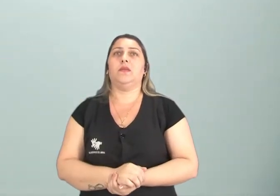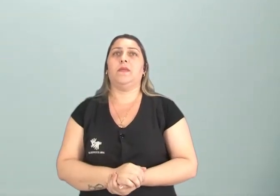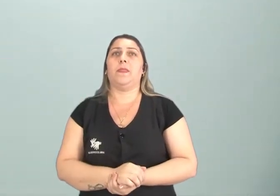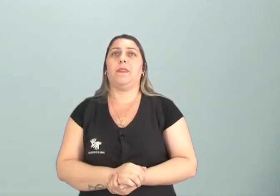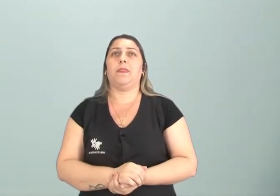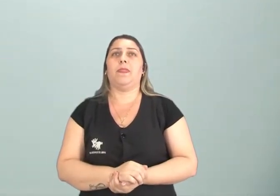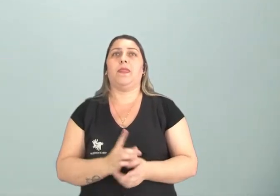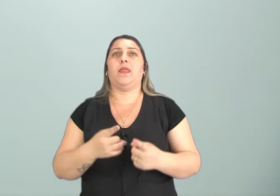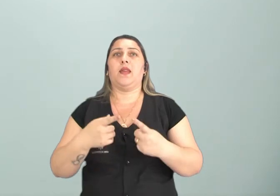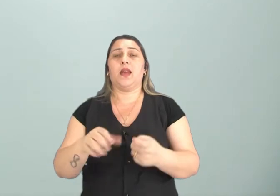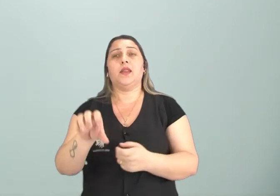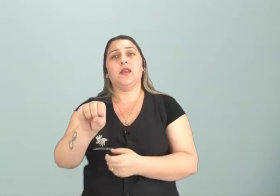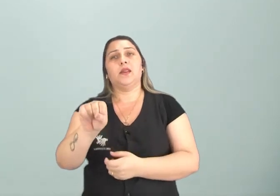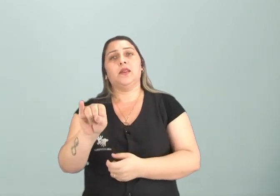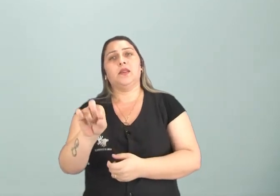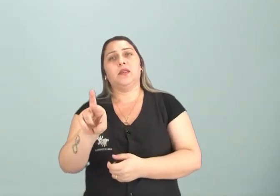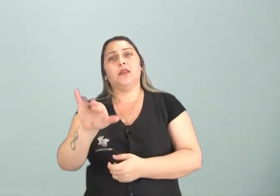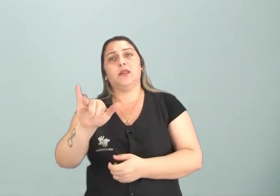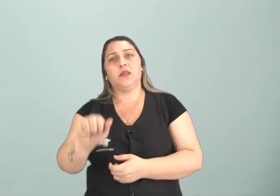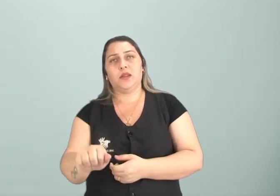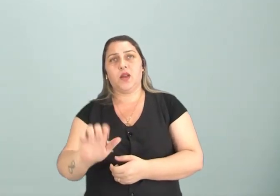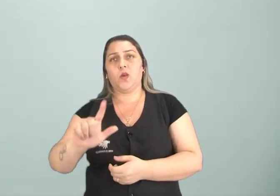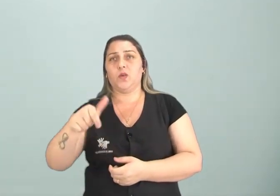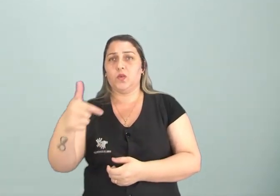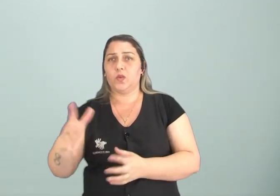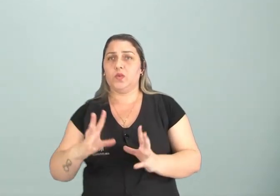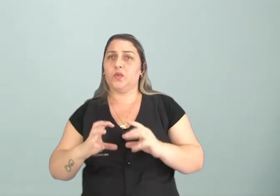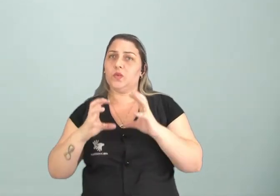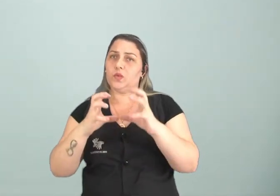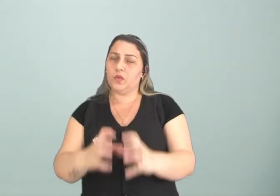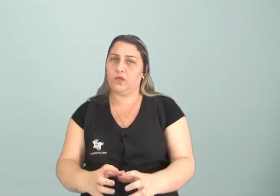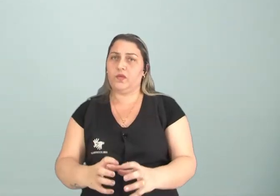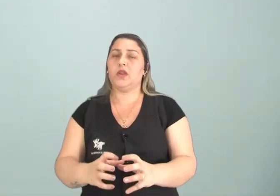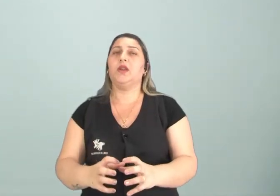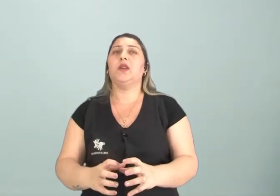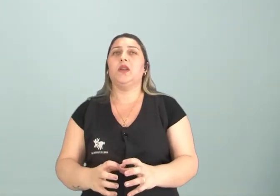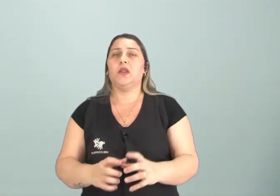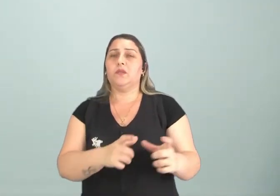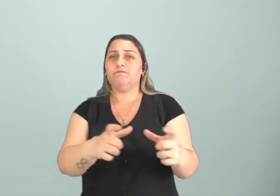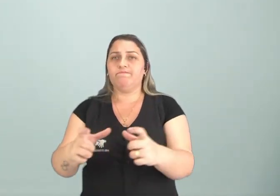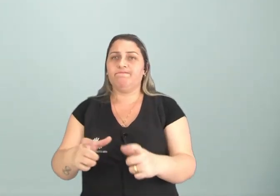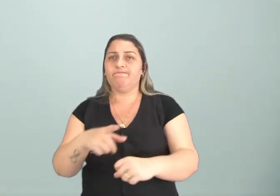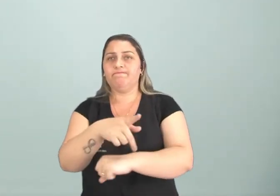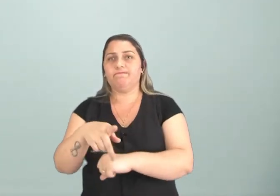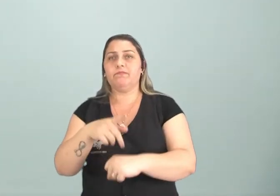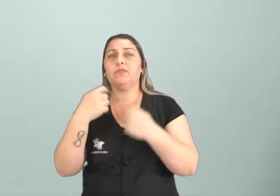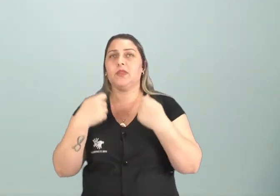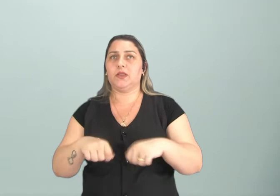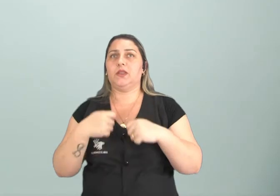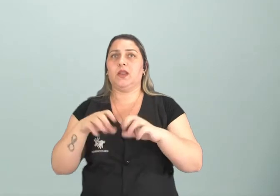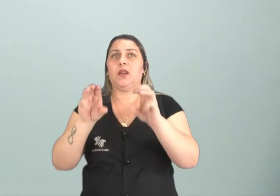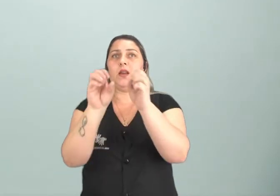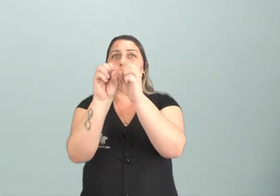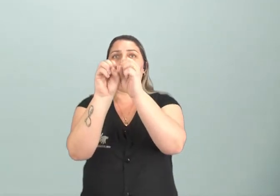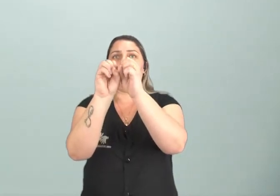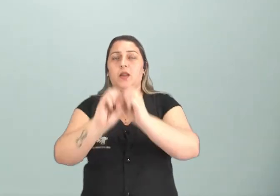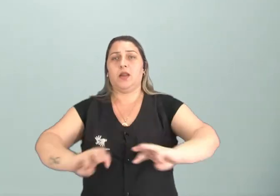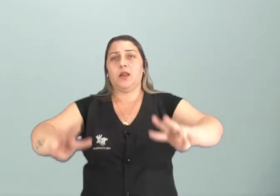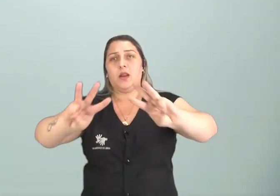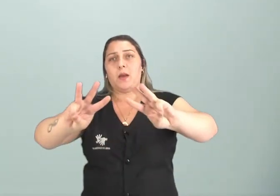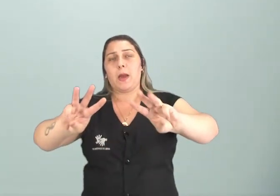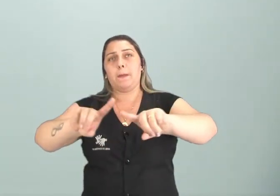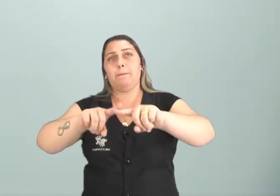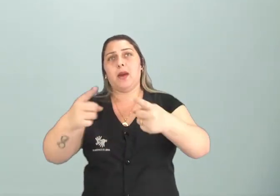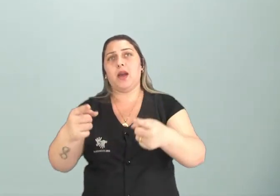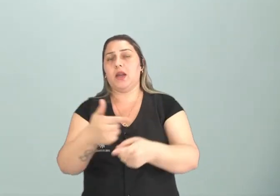teve a guerra na Síria e outros conflitos civis, certo, em determinados países que deveriam ser mediados pela ONU, mas acaba